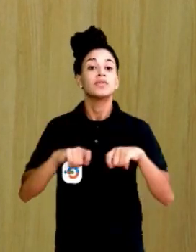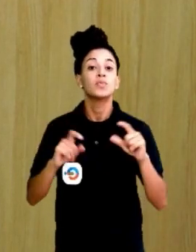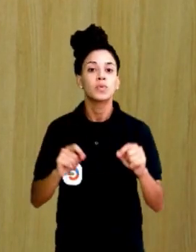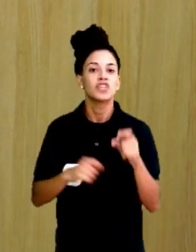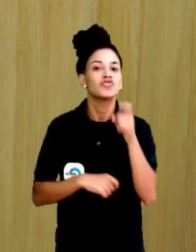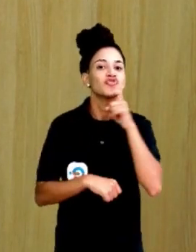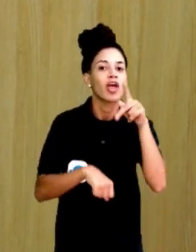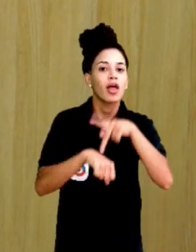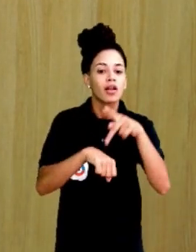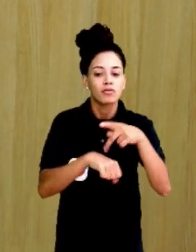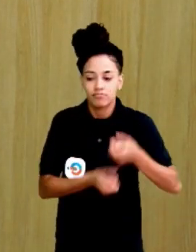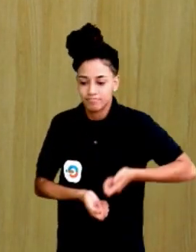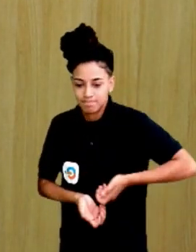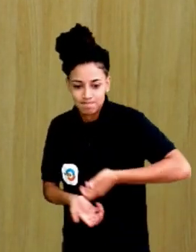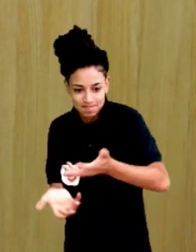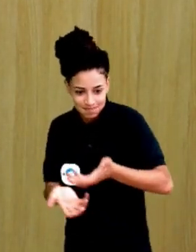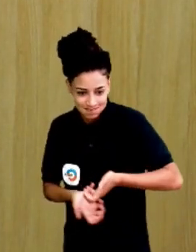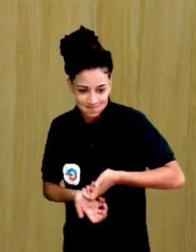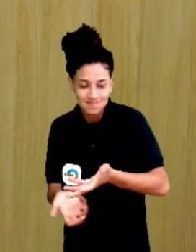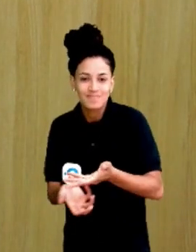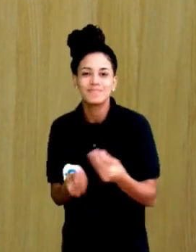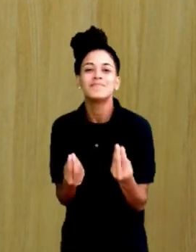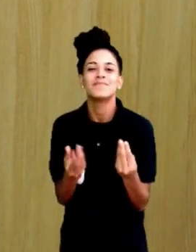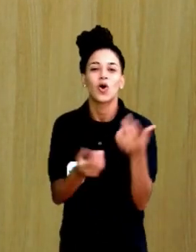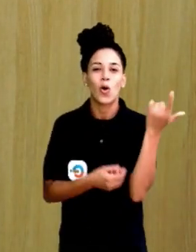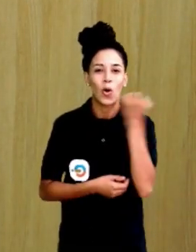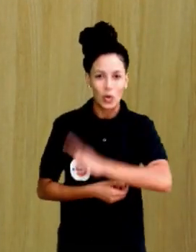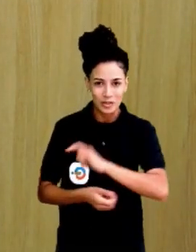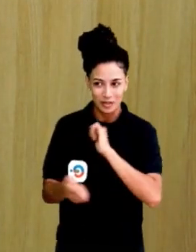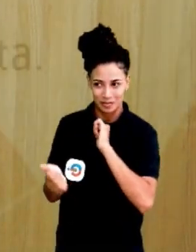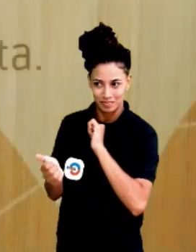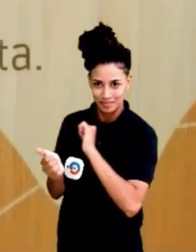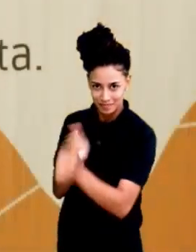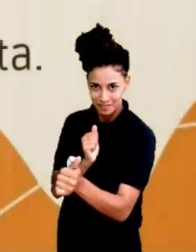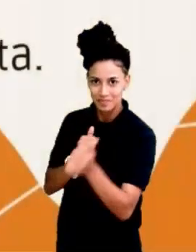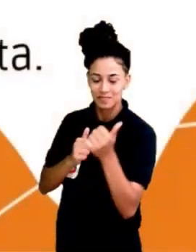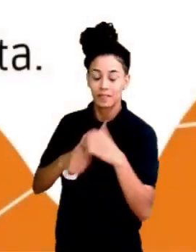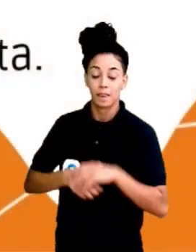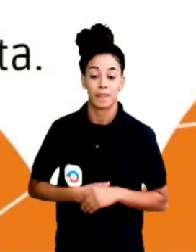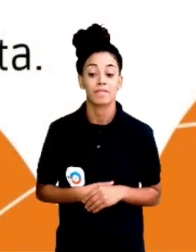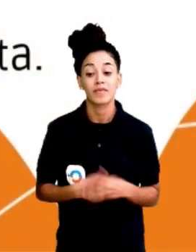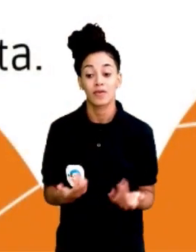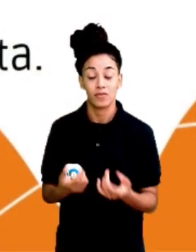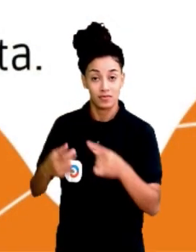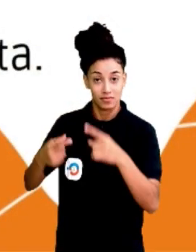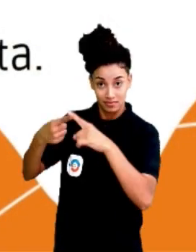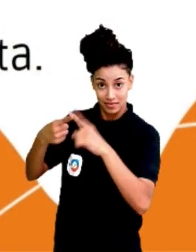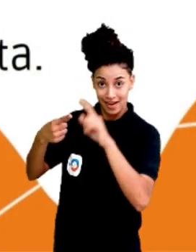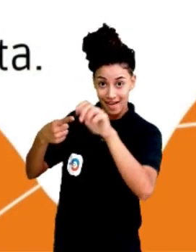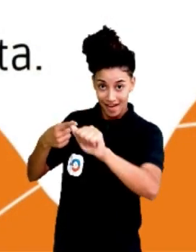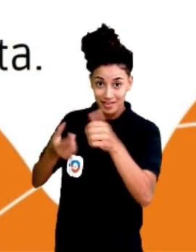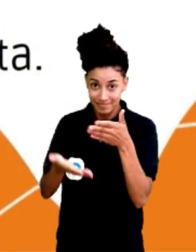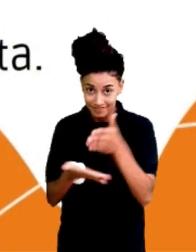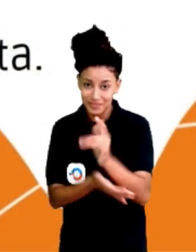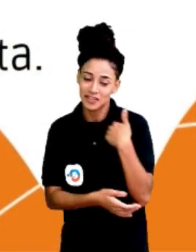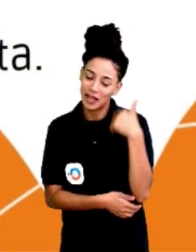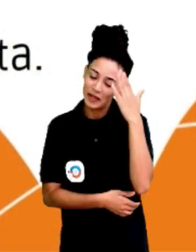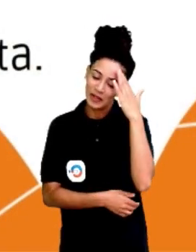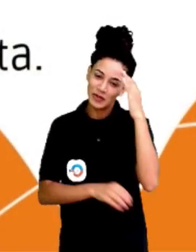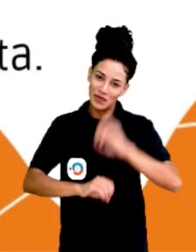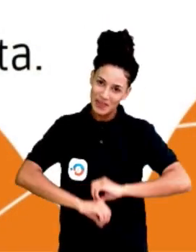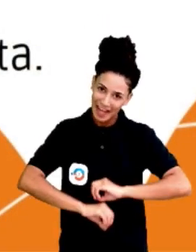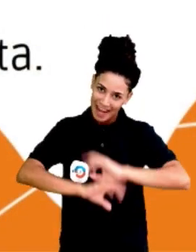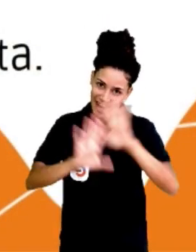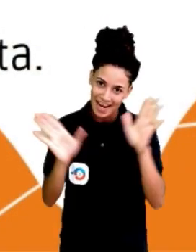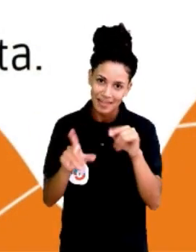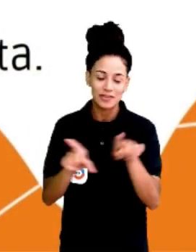gelo para que a prova aconteça então se você respondeu letra A você entendeu direitinho a charge